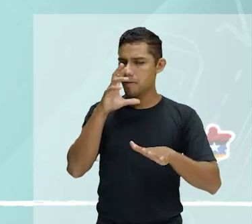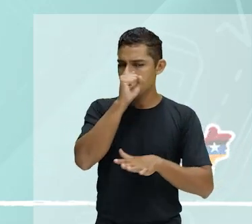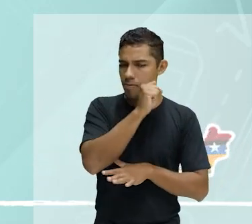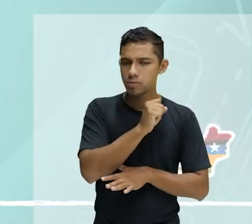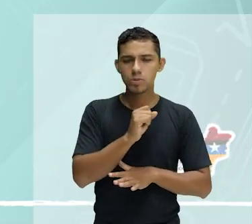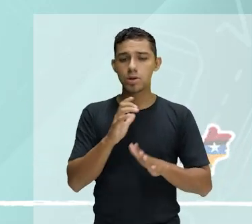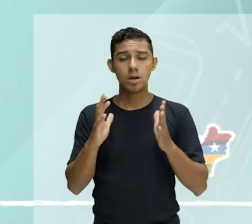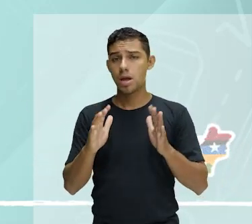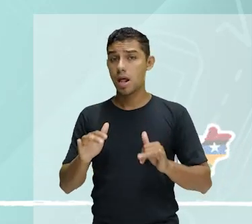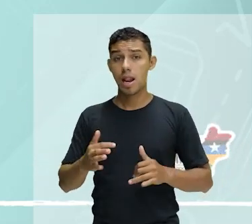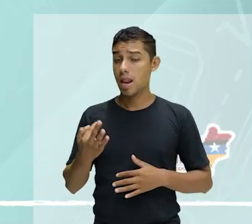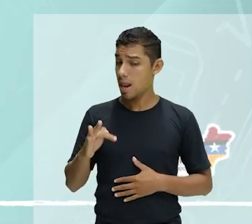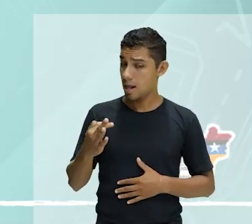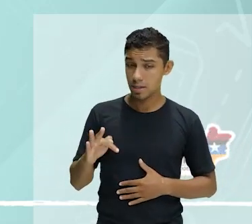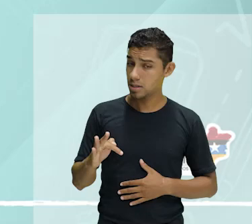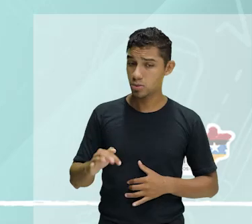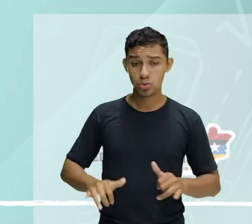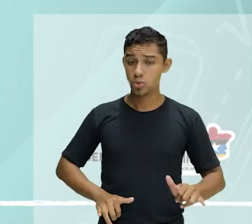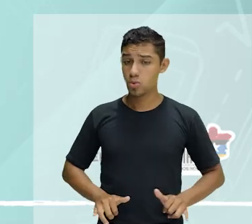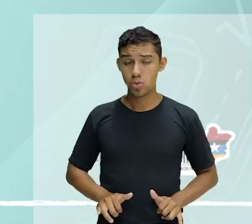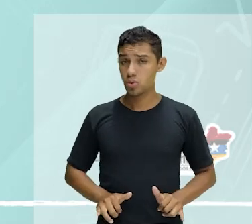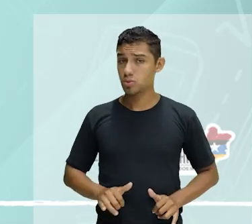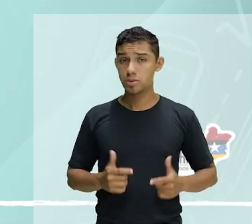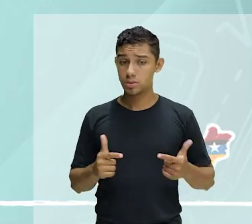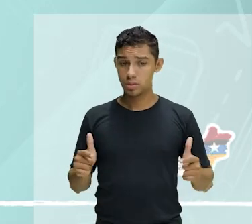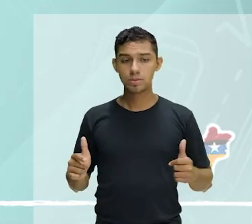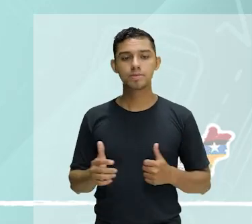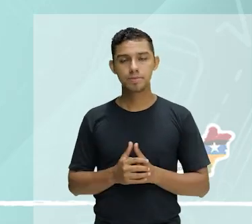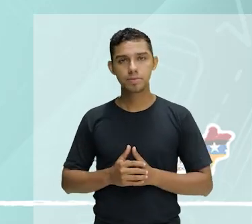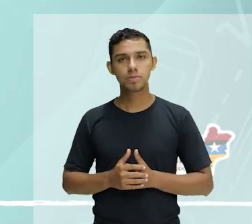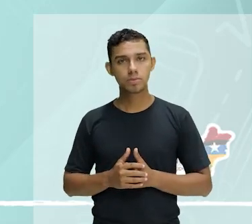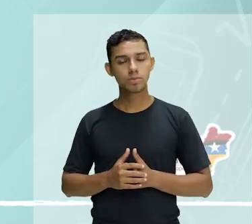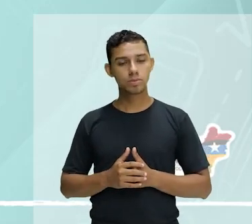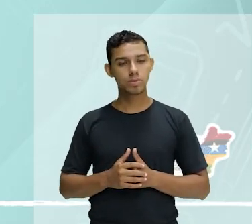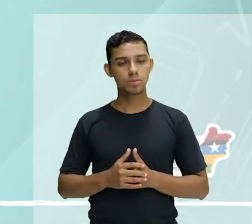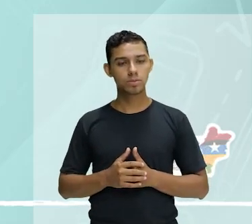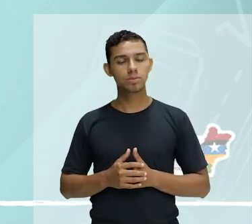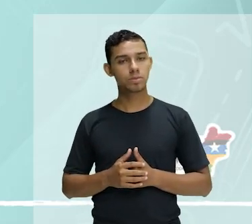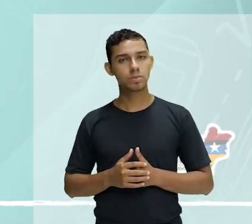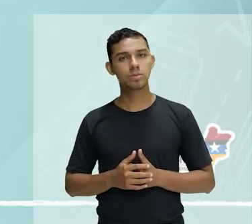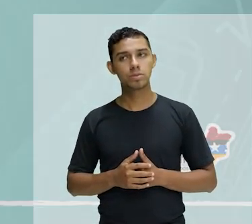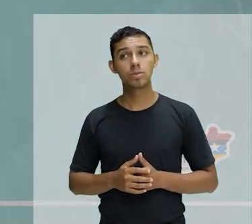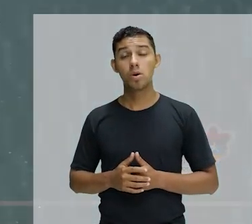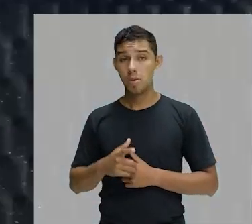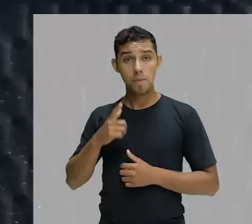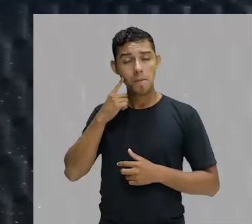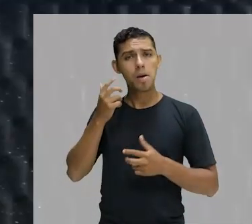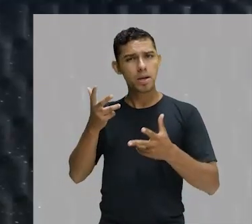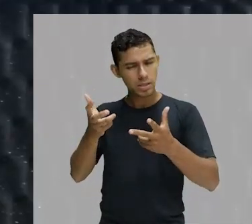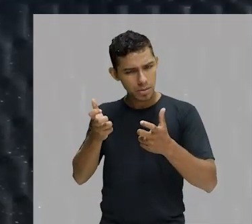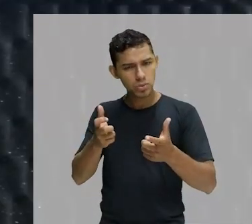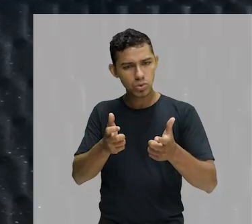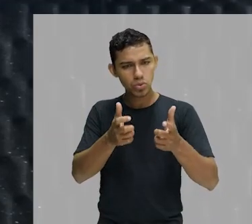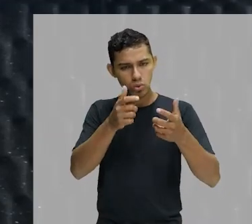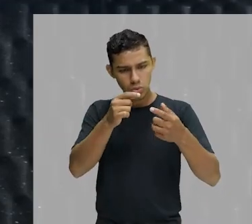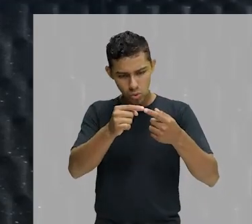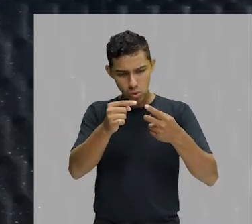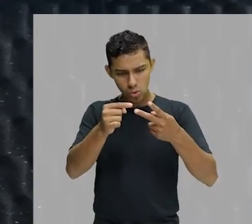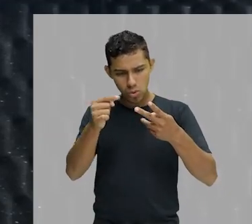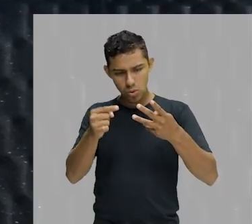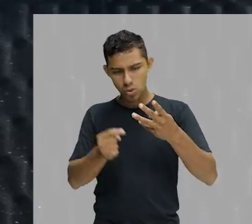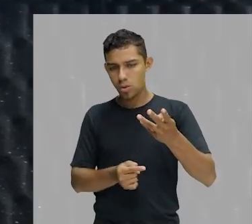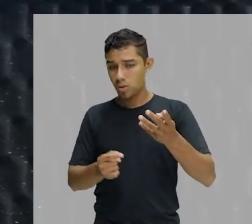causar lesões. Percebam que as respostas elas estão todas condizentes com a verdade, falando tudo certinho ali em relação